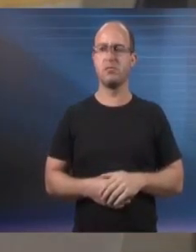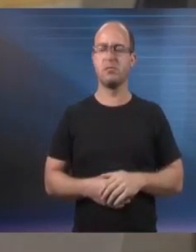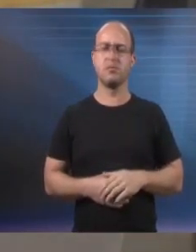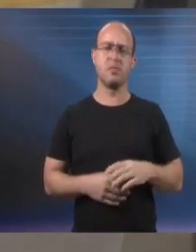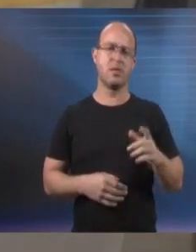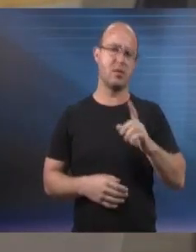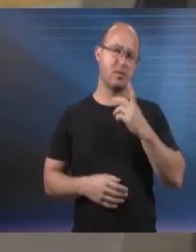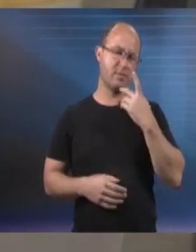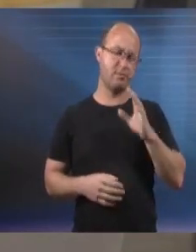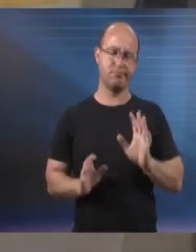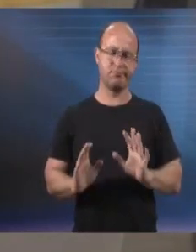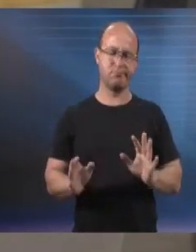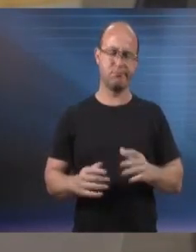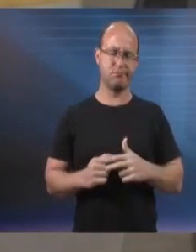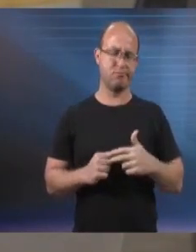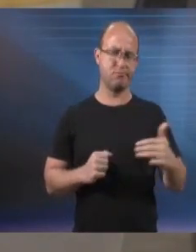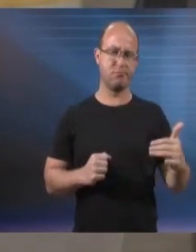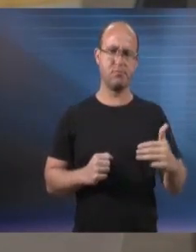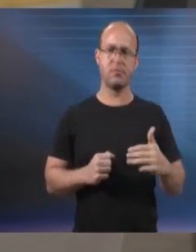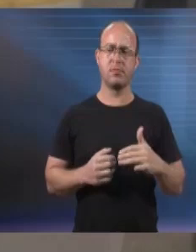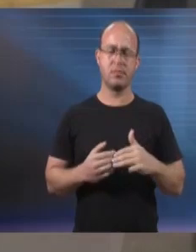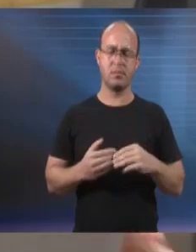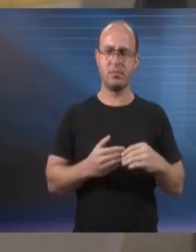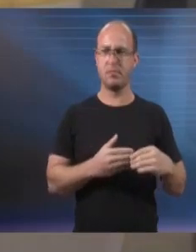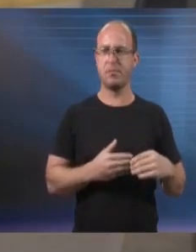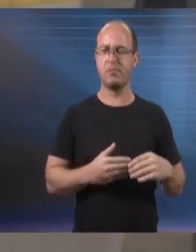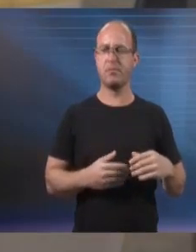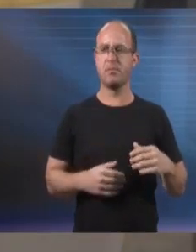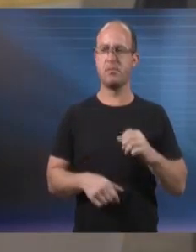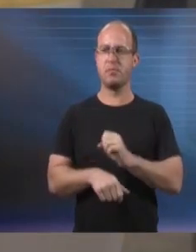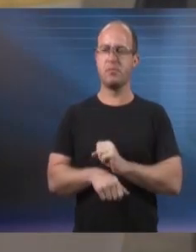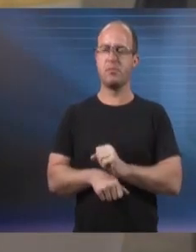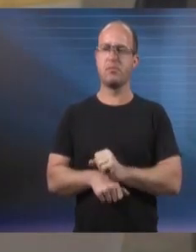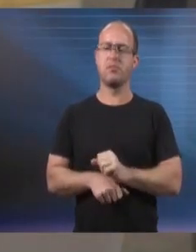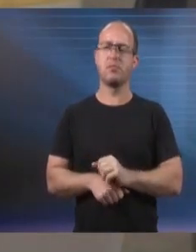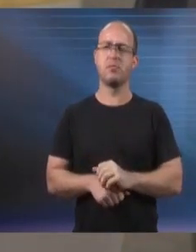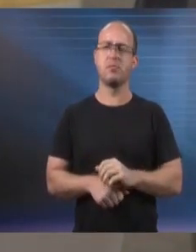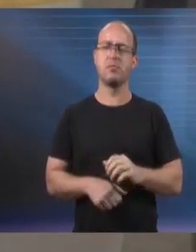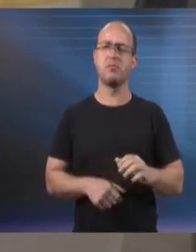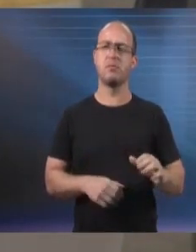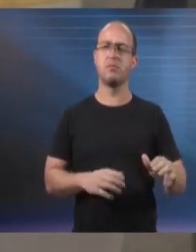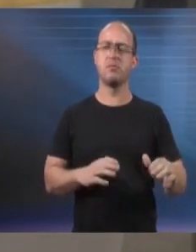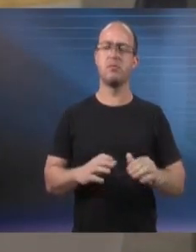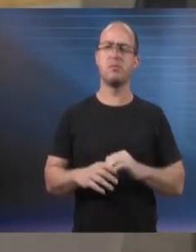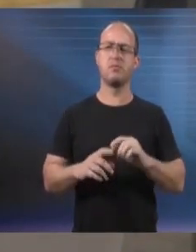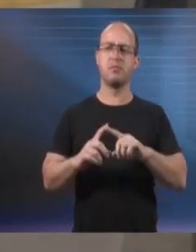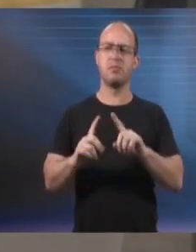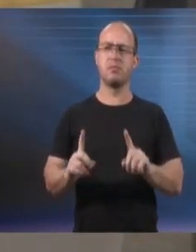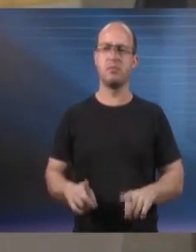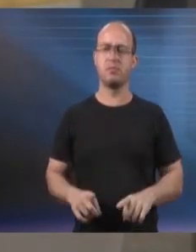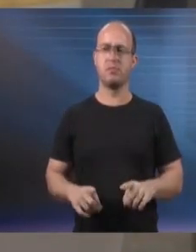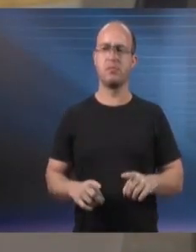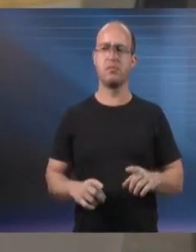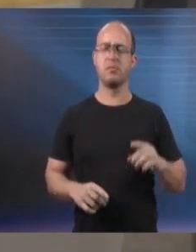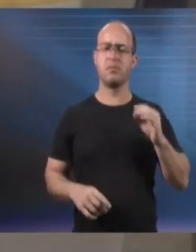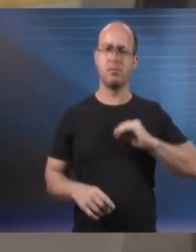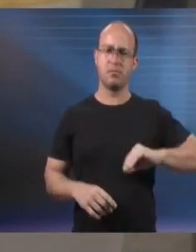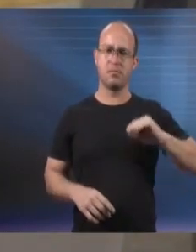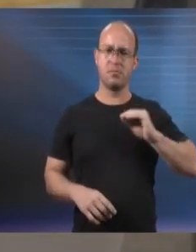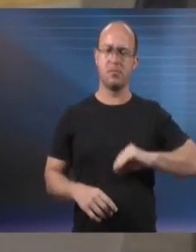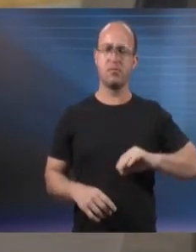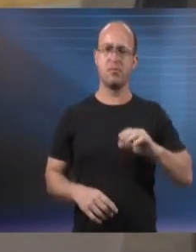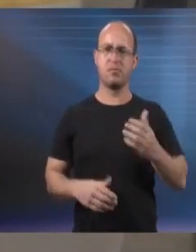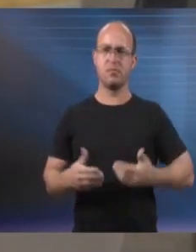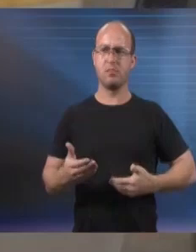no mérito, eu estou aguardando aqui com muita expectativa quando chegar aqui o projeto de recomposição salarial